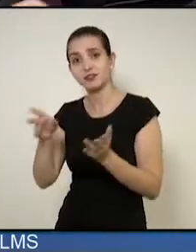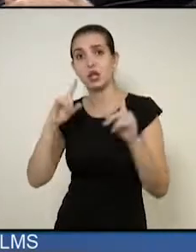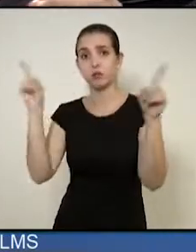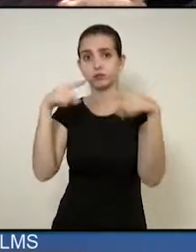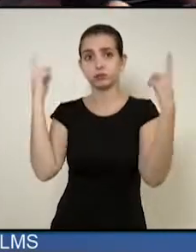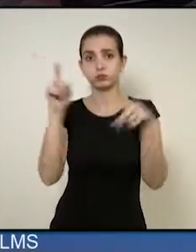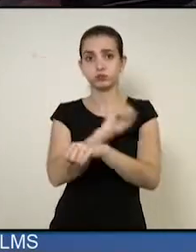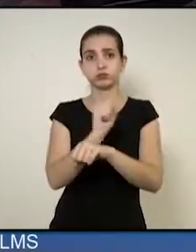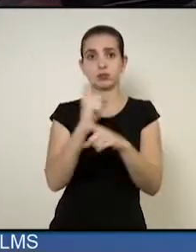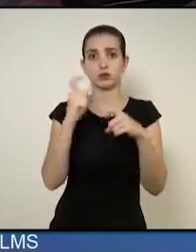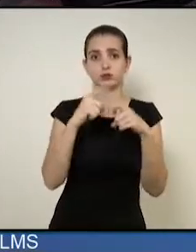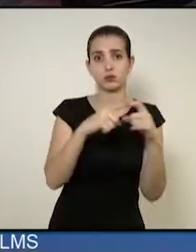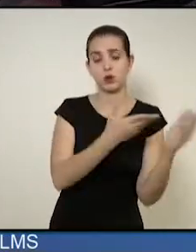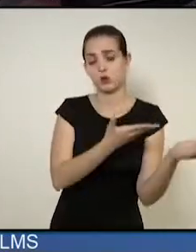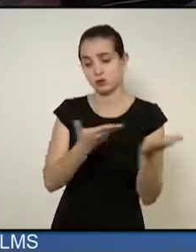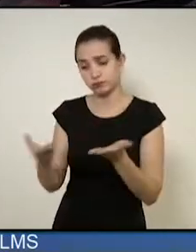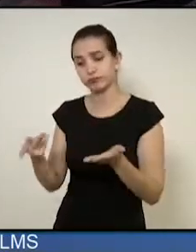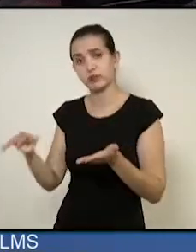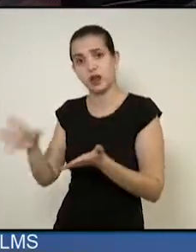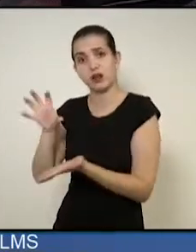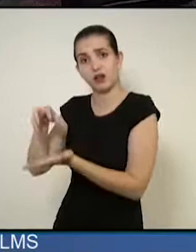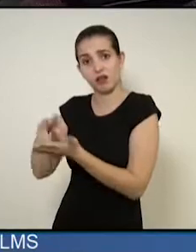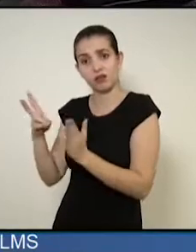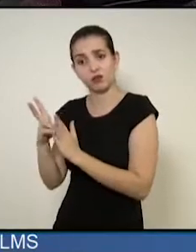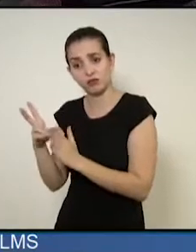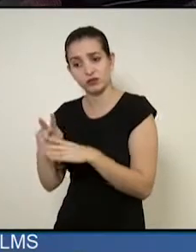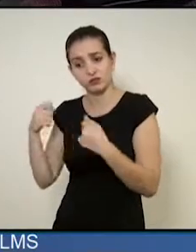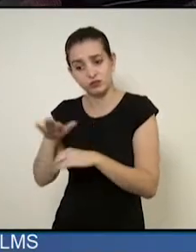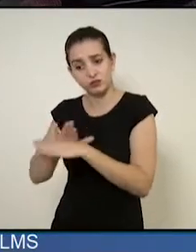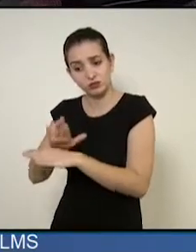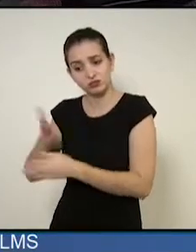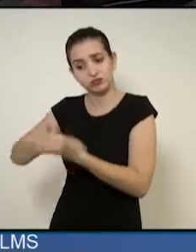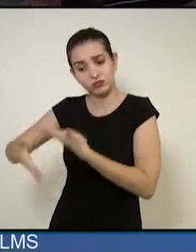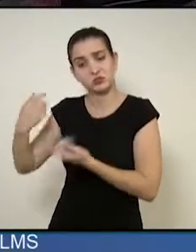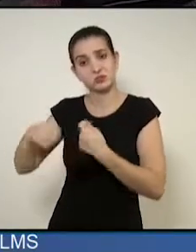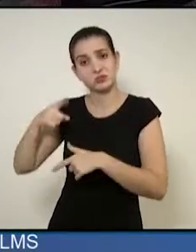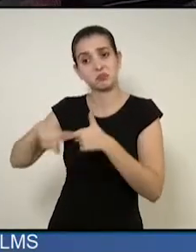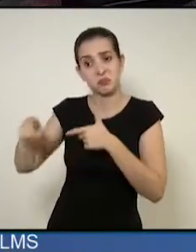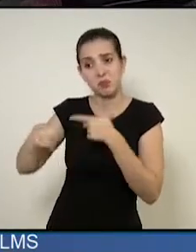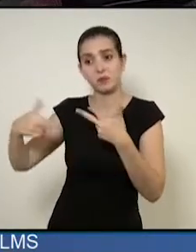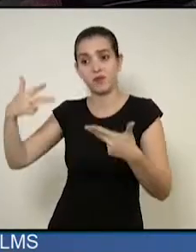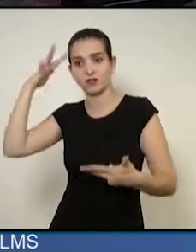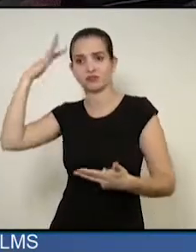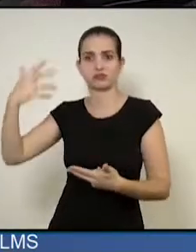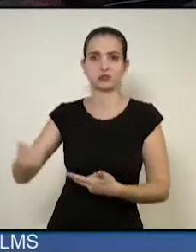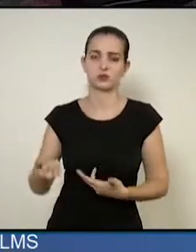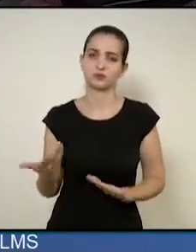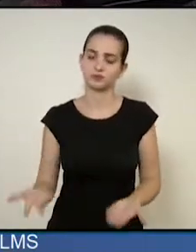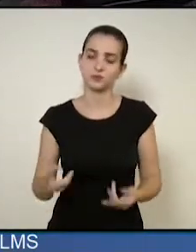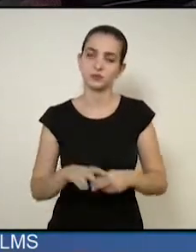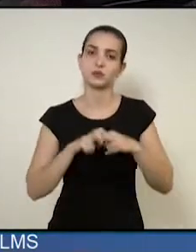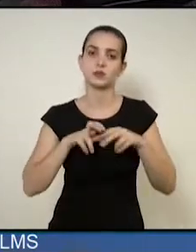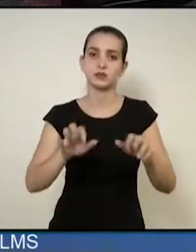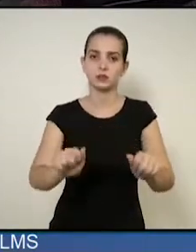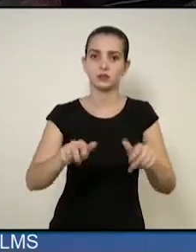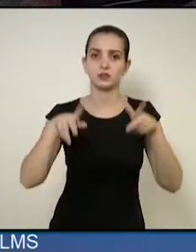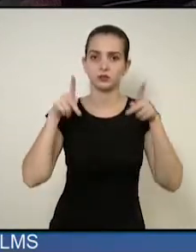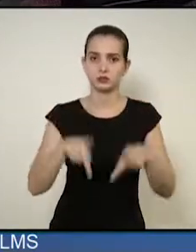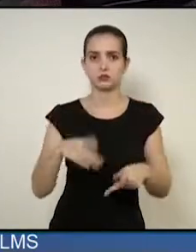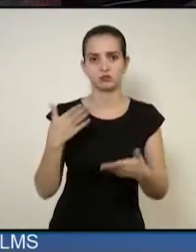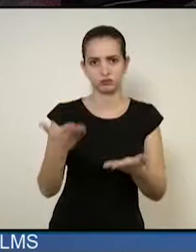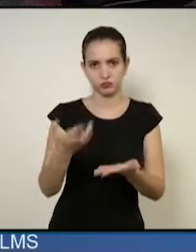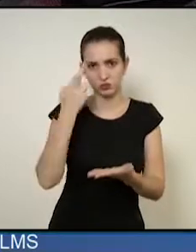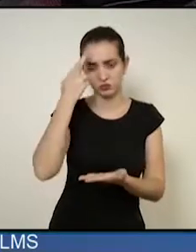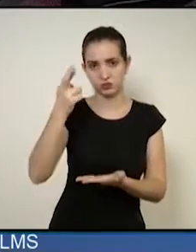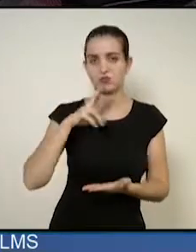para realmente resolver os problemas da comunidade. Então, a audiência pública de Vossa